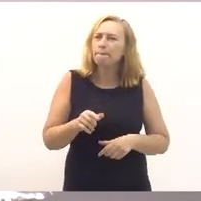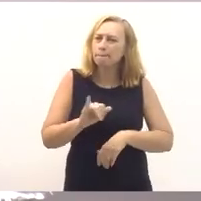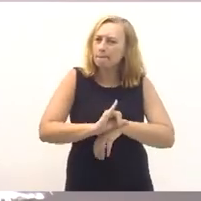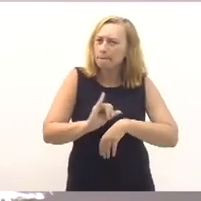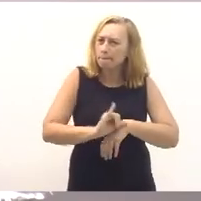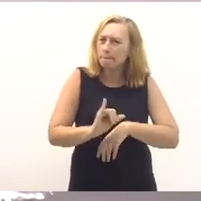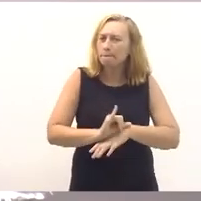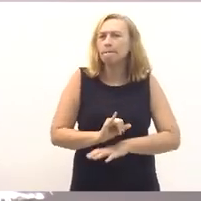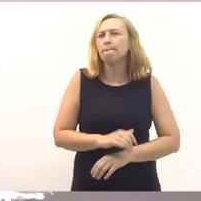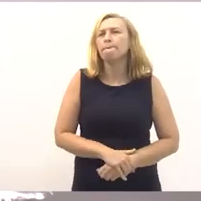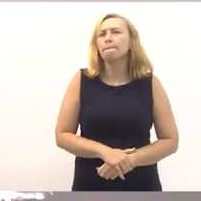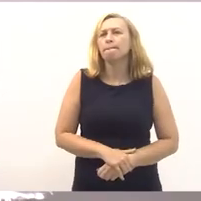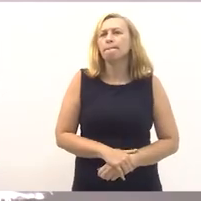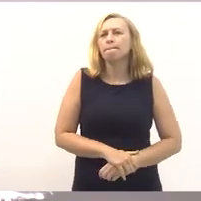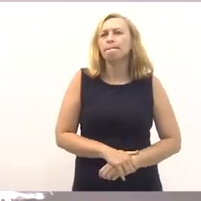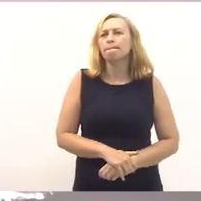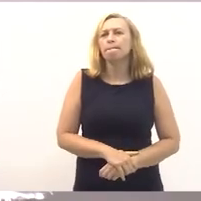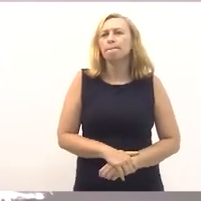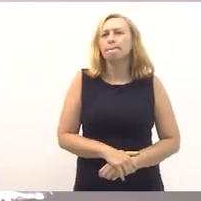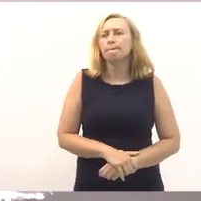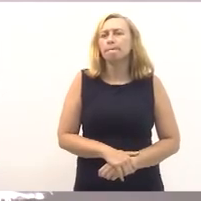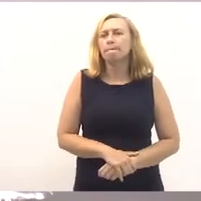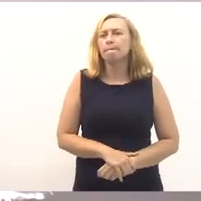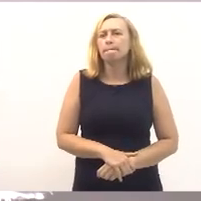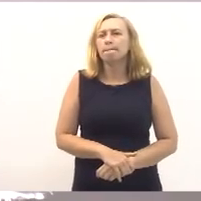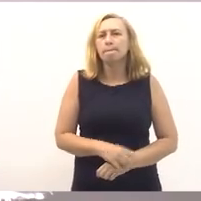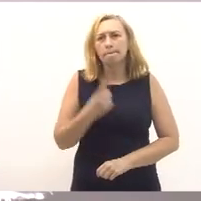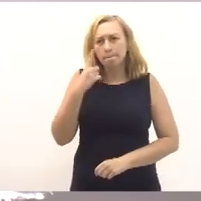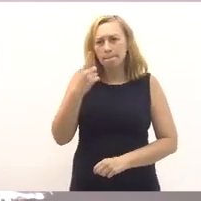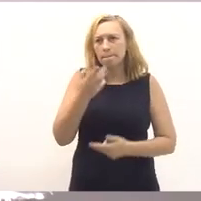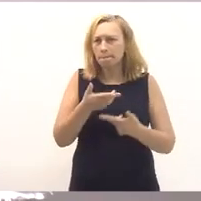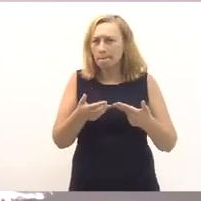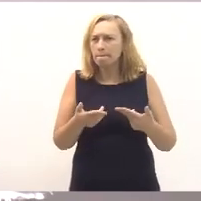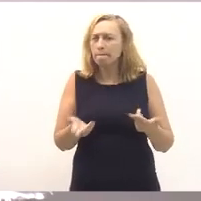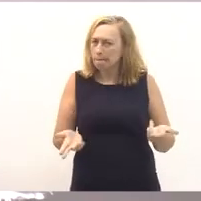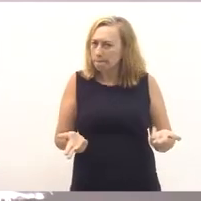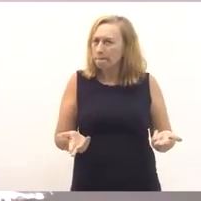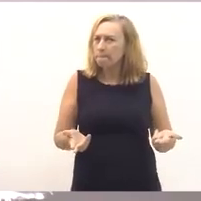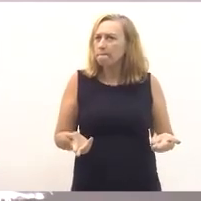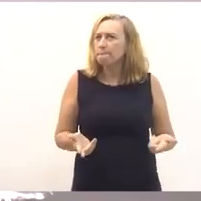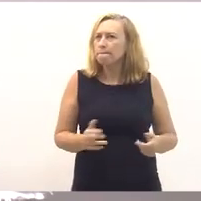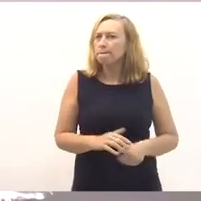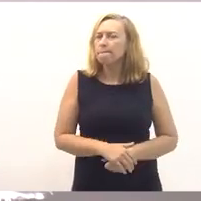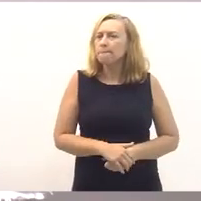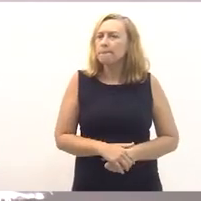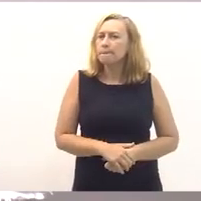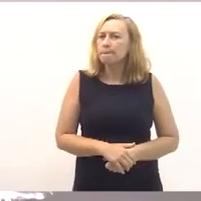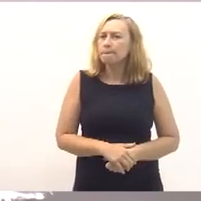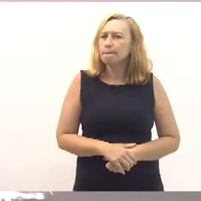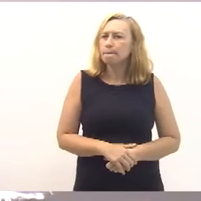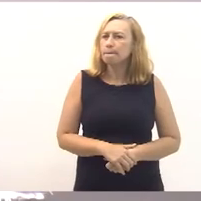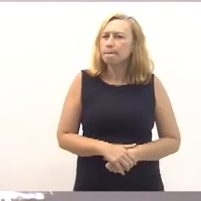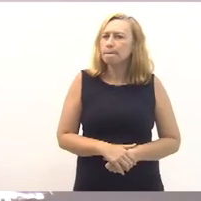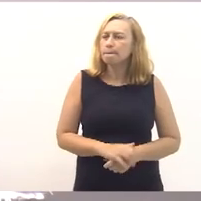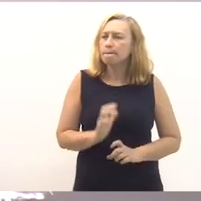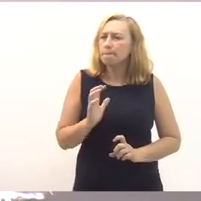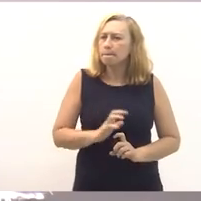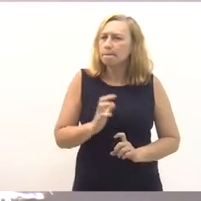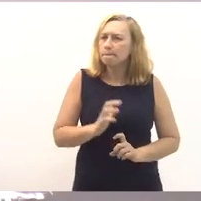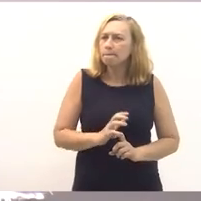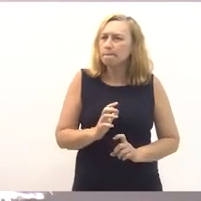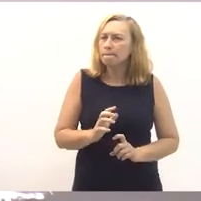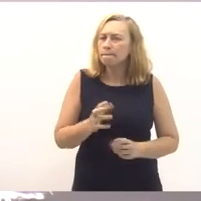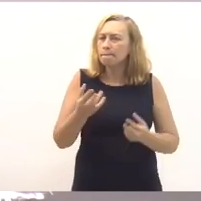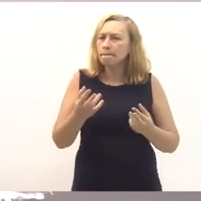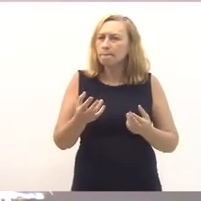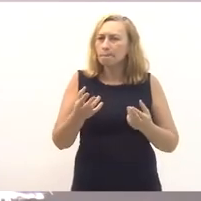em suma não vem aqui ao caso a gente viu muito cedo já sabemos antes que a simples repressão não